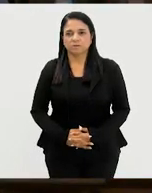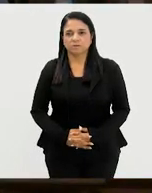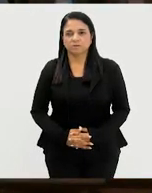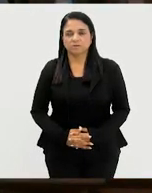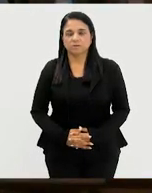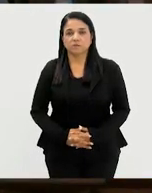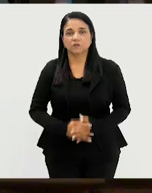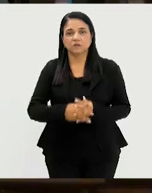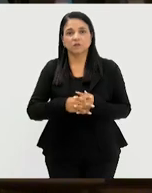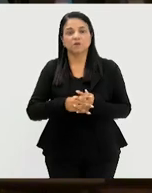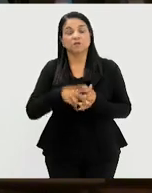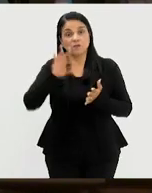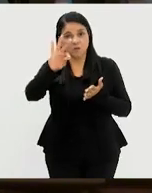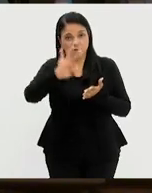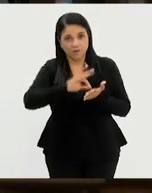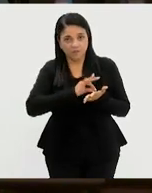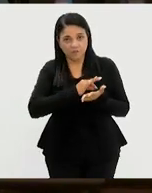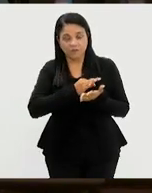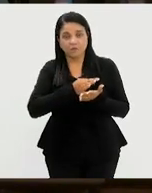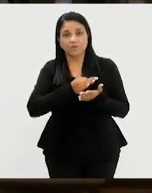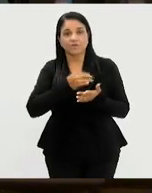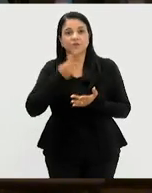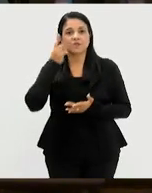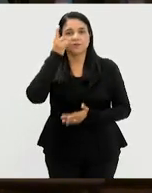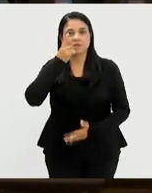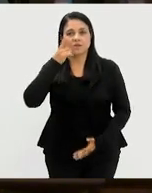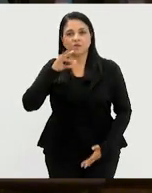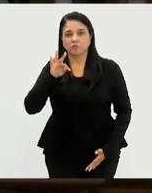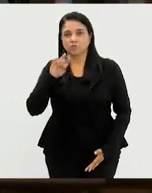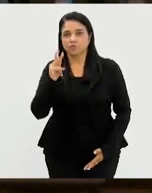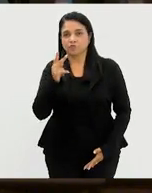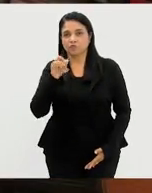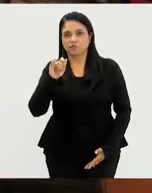próximo orador inscrito é o Nobre Deputado Thiago